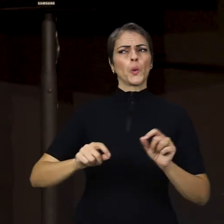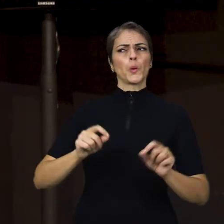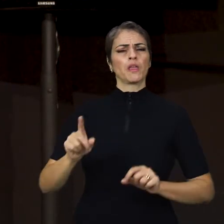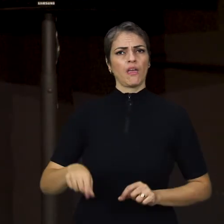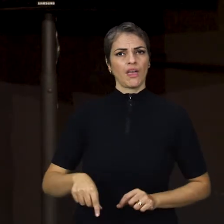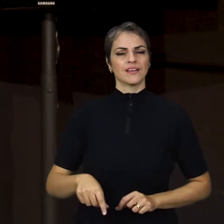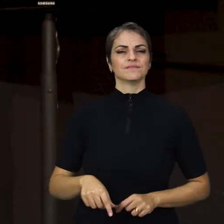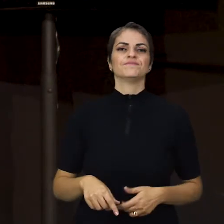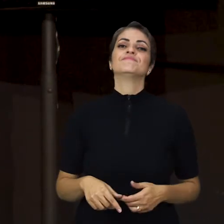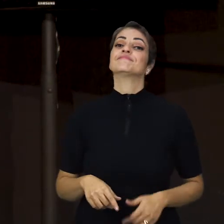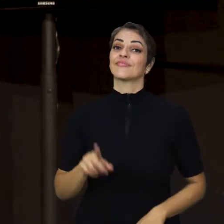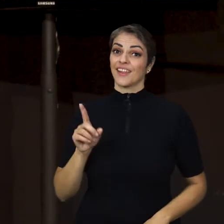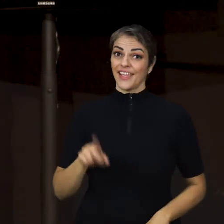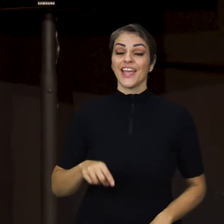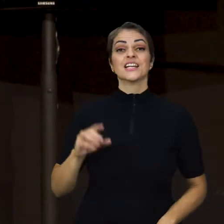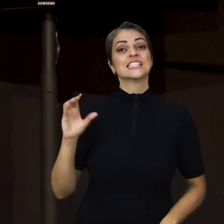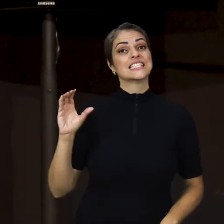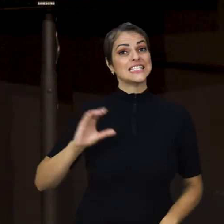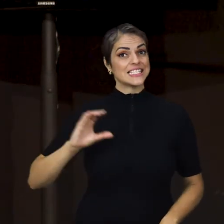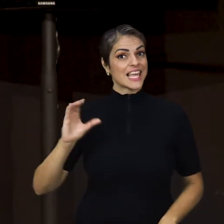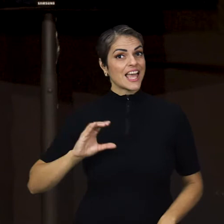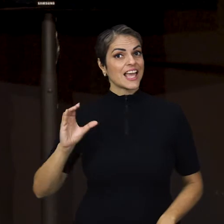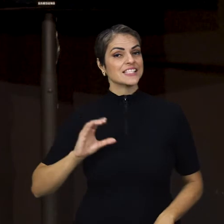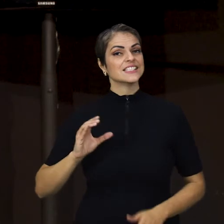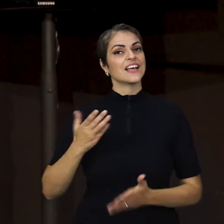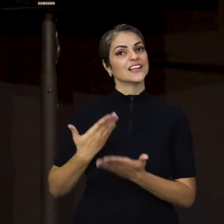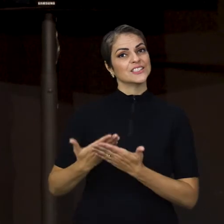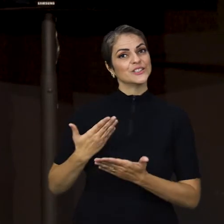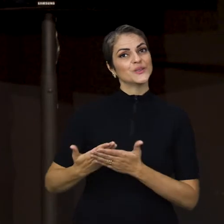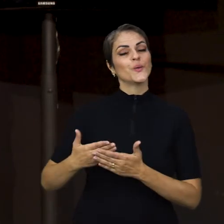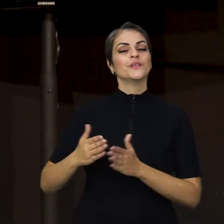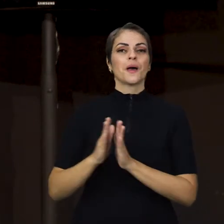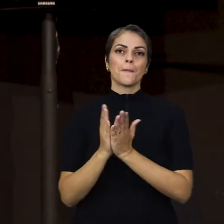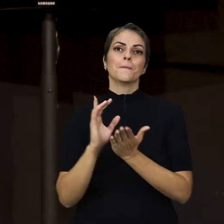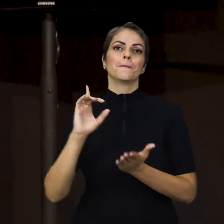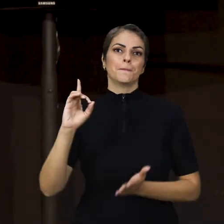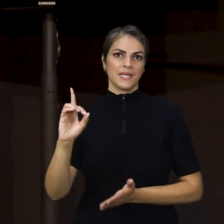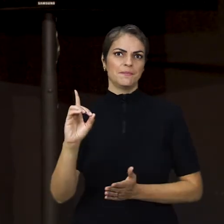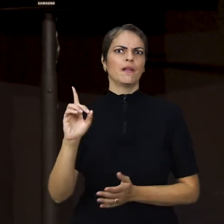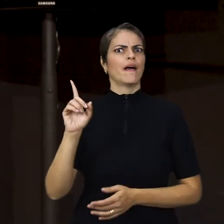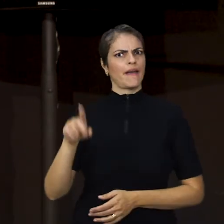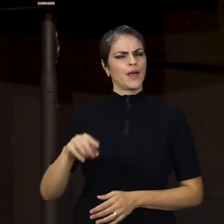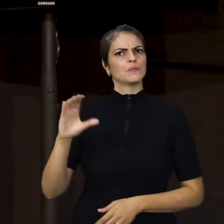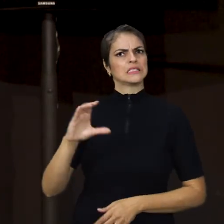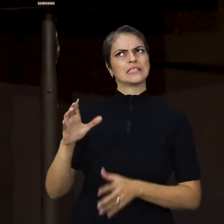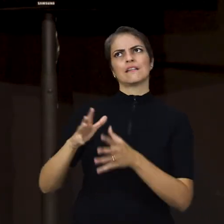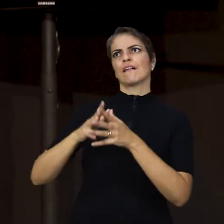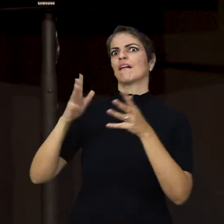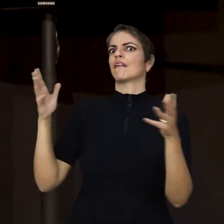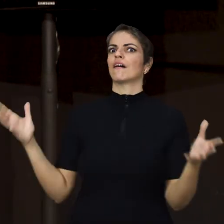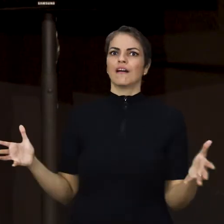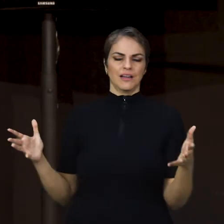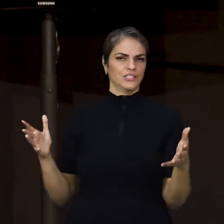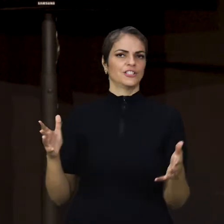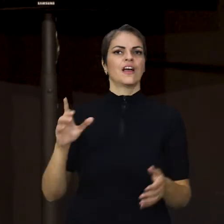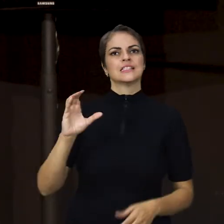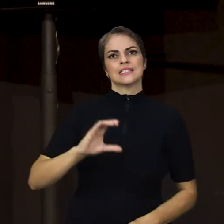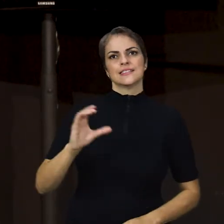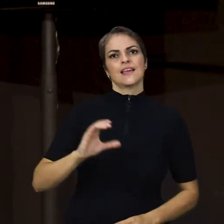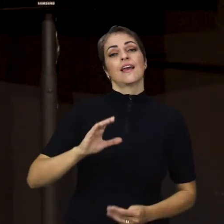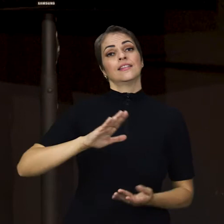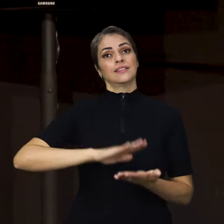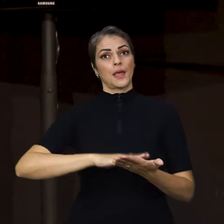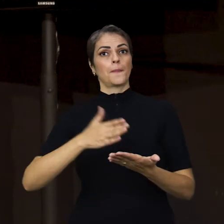uma ciência bíblica, uma ciência, na verdade, maior, chamada hermenêutica, que é a ciência da interpretação, mas no campo